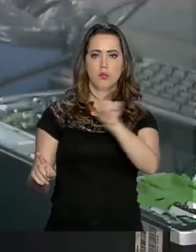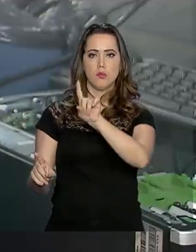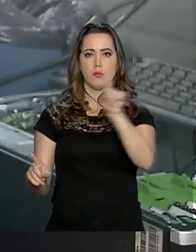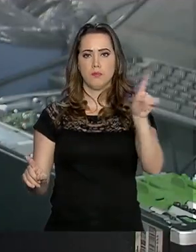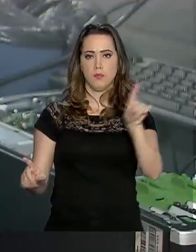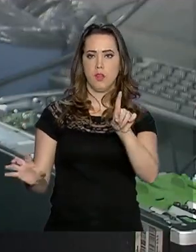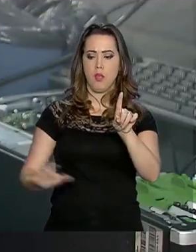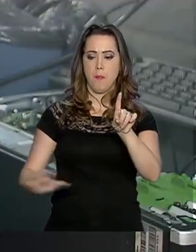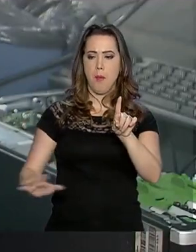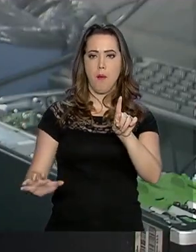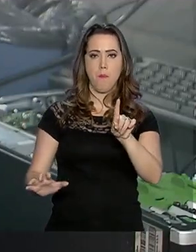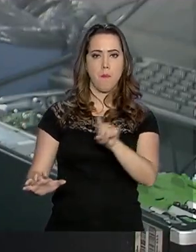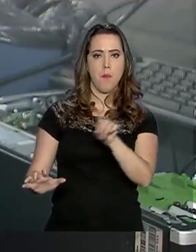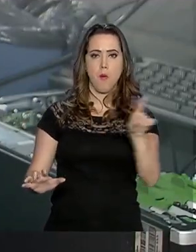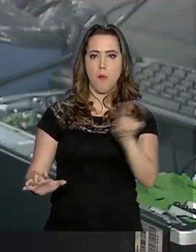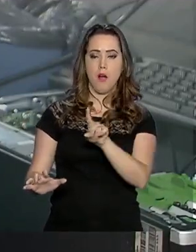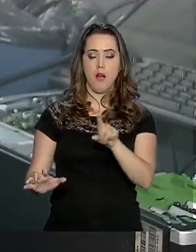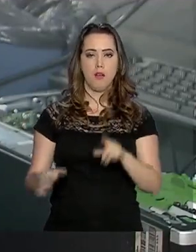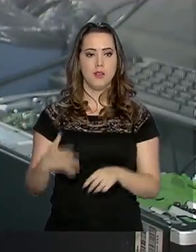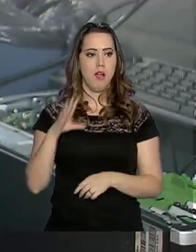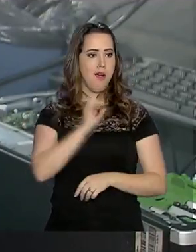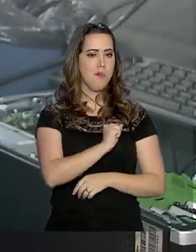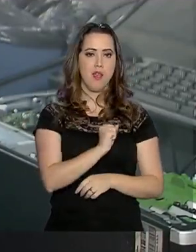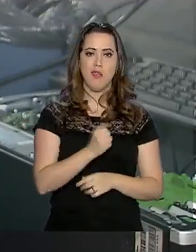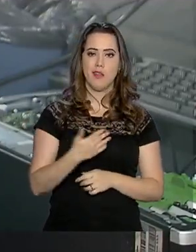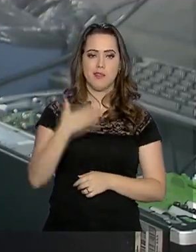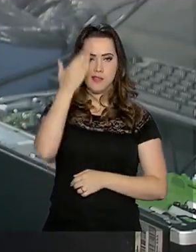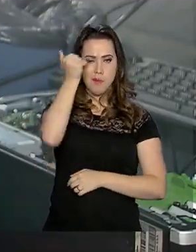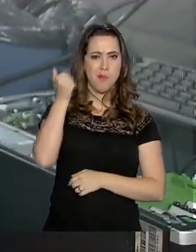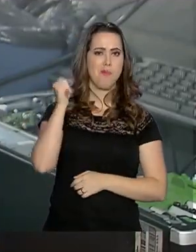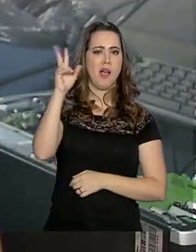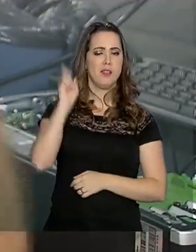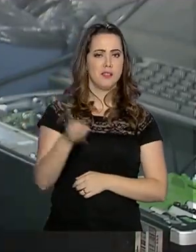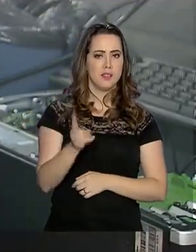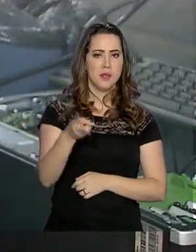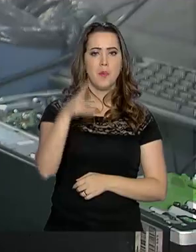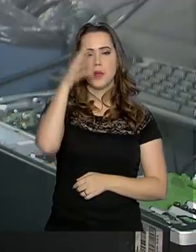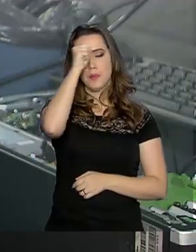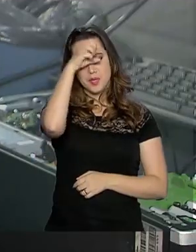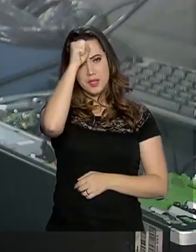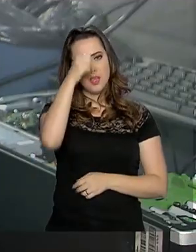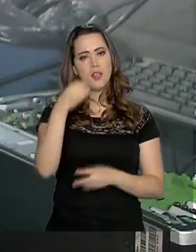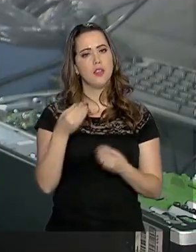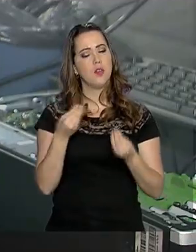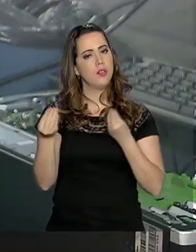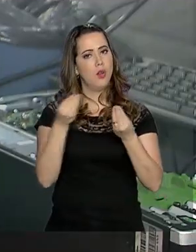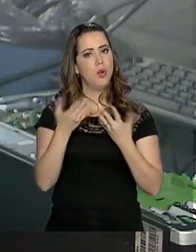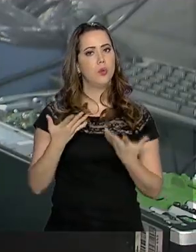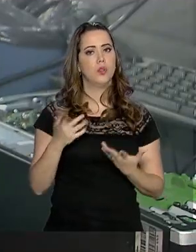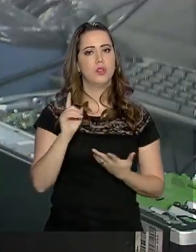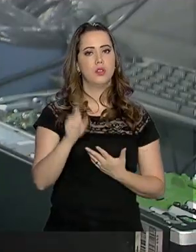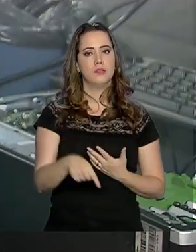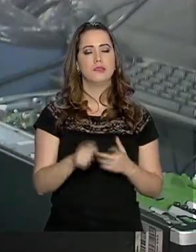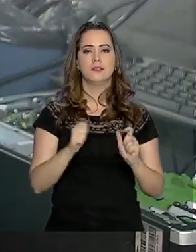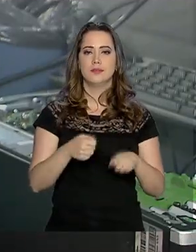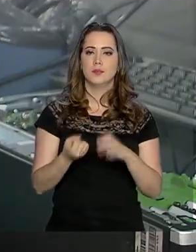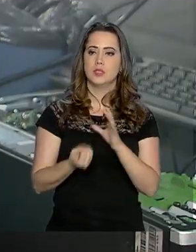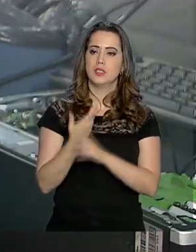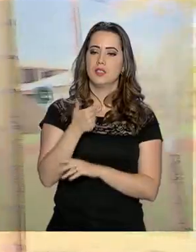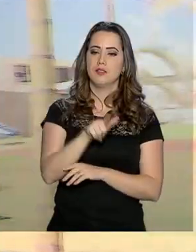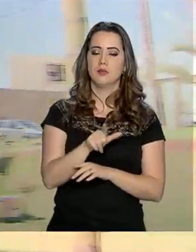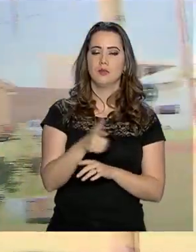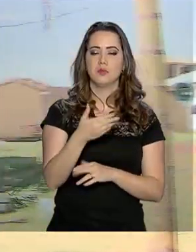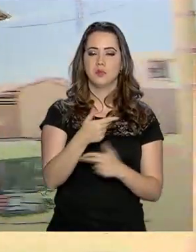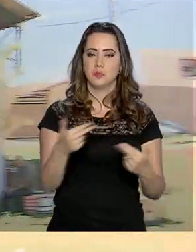e isso me gerou uma paixão que eu queria queria saber mais sobre isso e queria aprender sobre isso pra poder poder criar outras